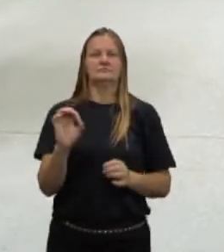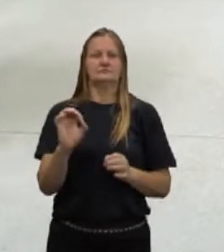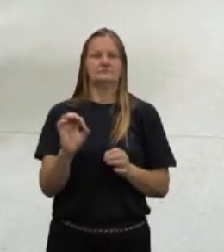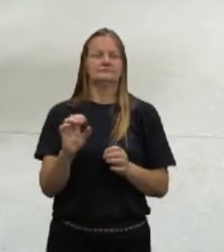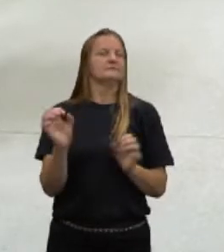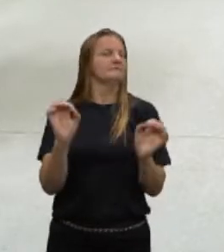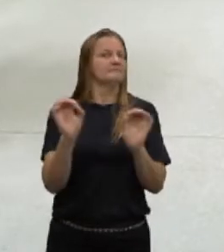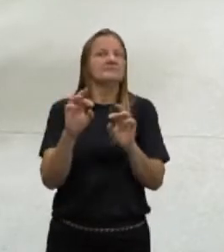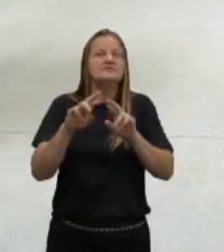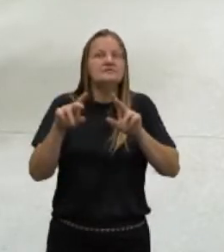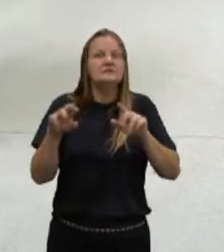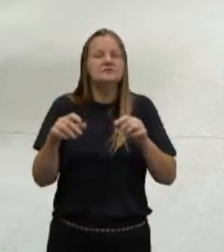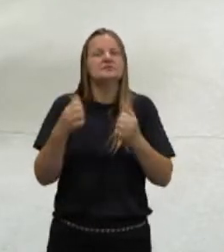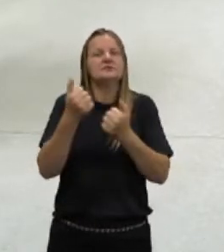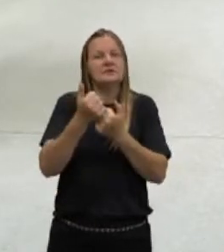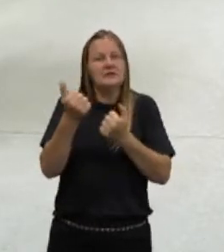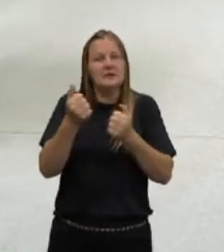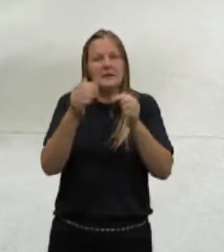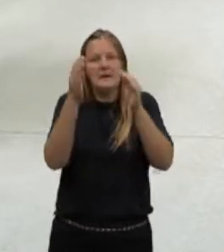enfim, não. Tem todo um